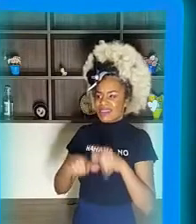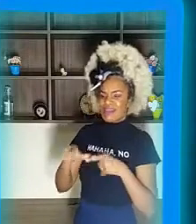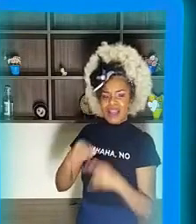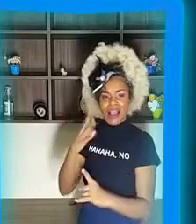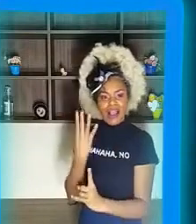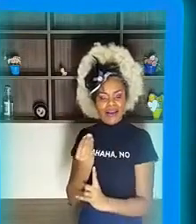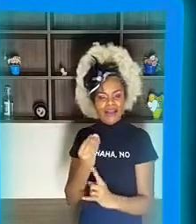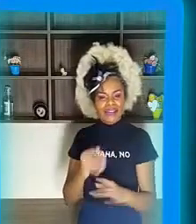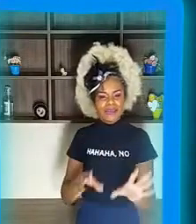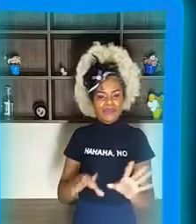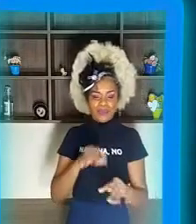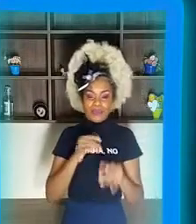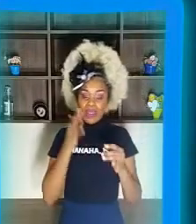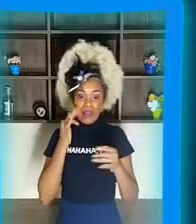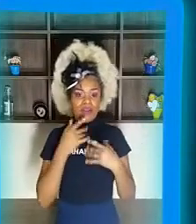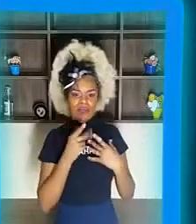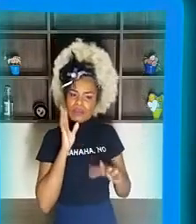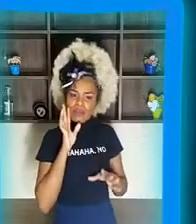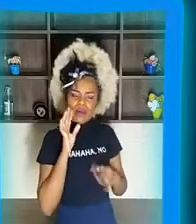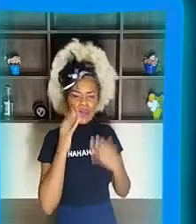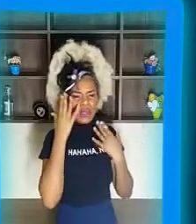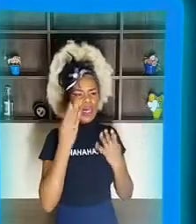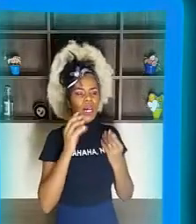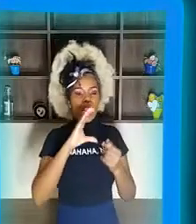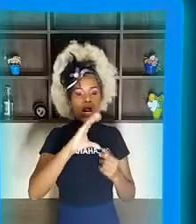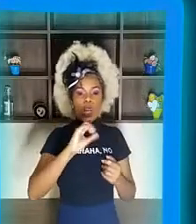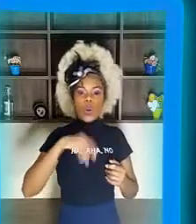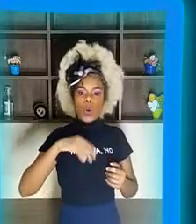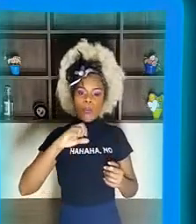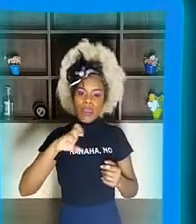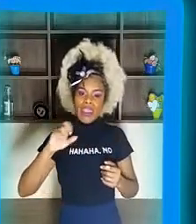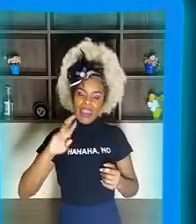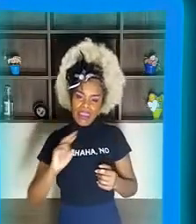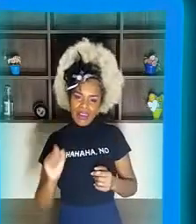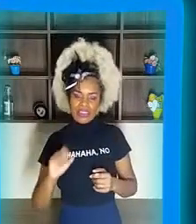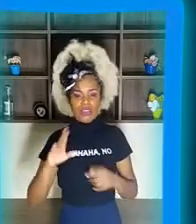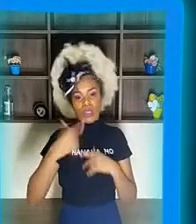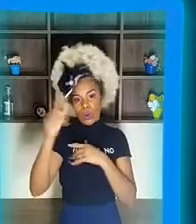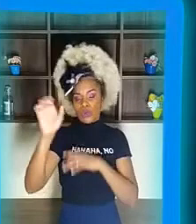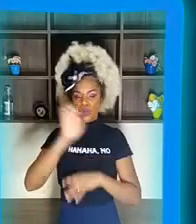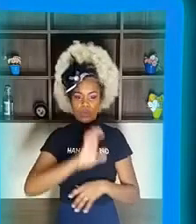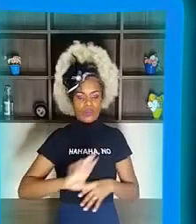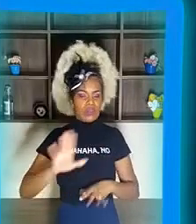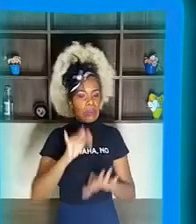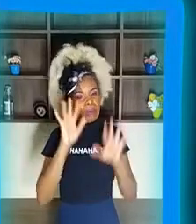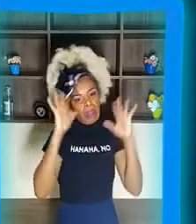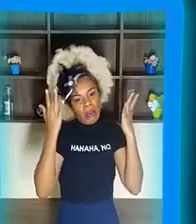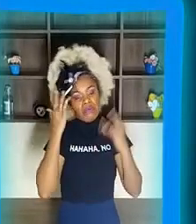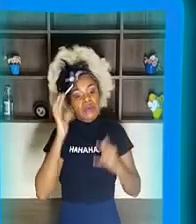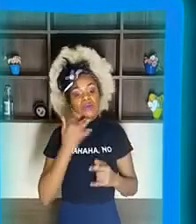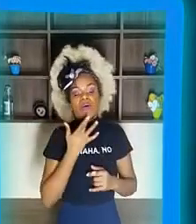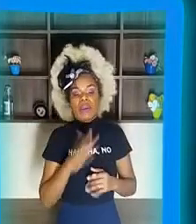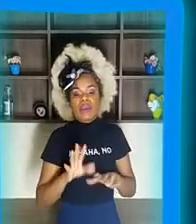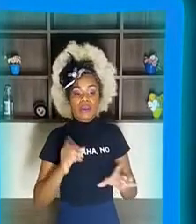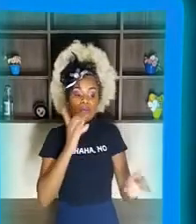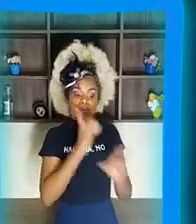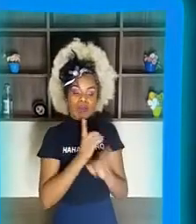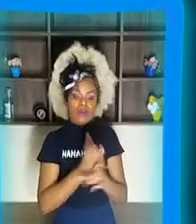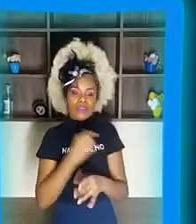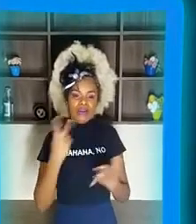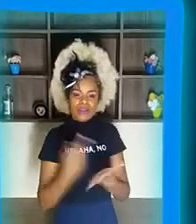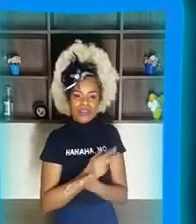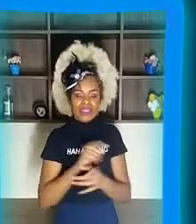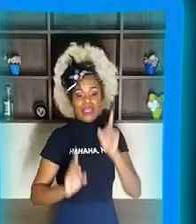olha, até legal, acabei de lembrar disso. Comerj, gente, para as pessoas dos outros estados, talvez não conheçam, é um encontro que acontece durante o